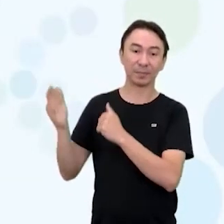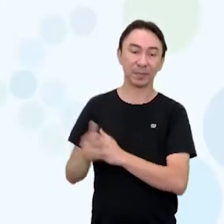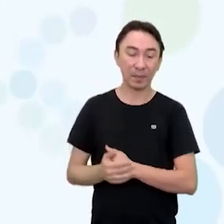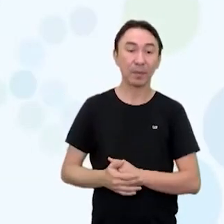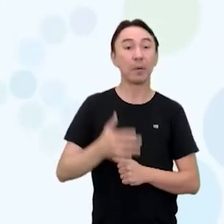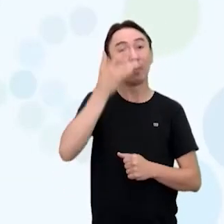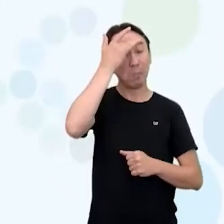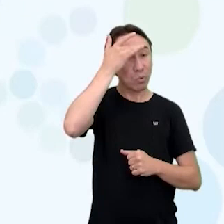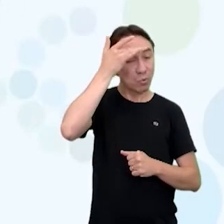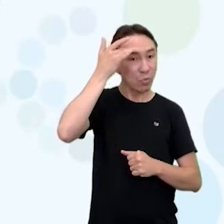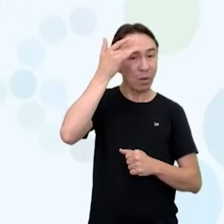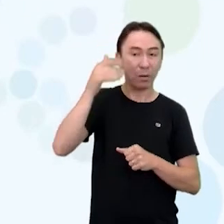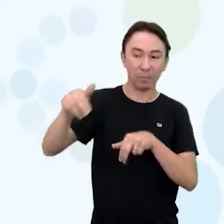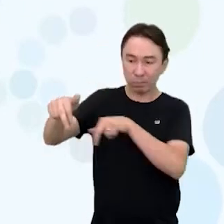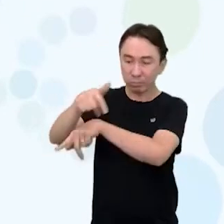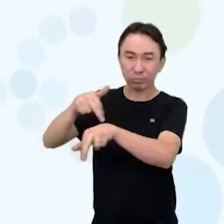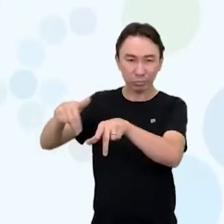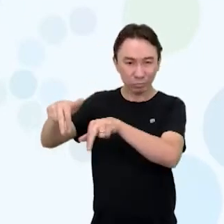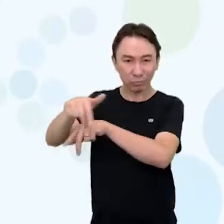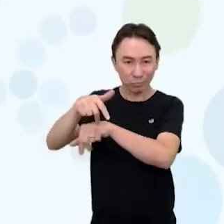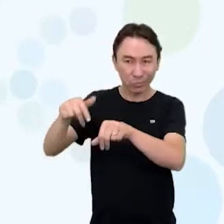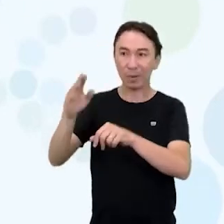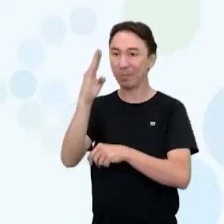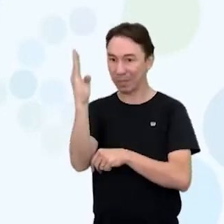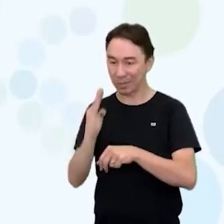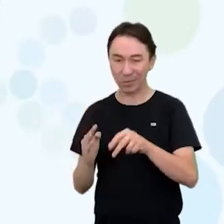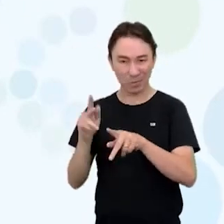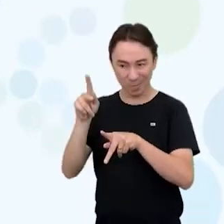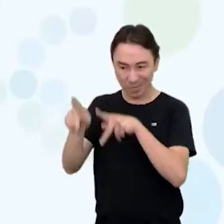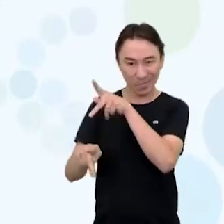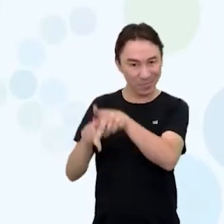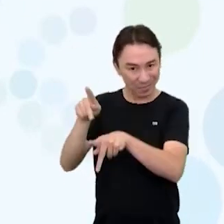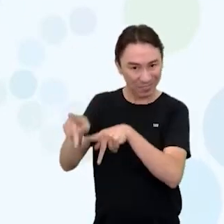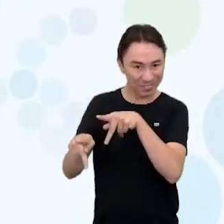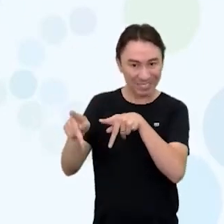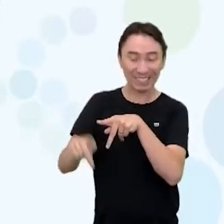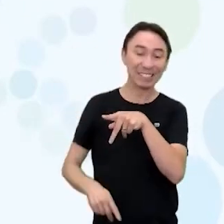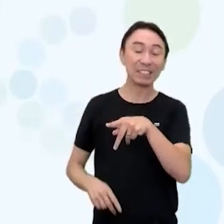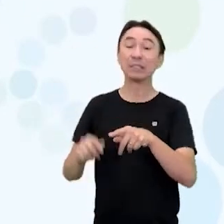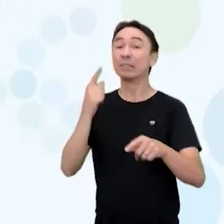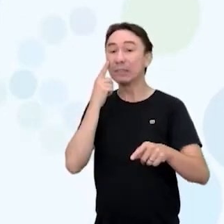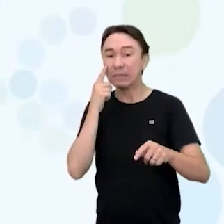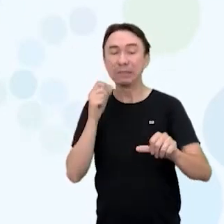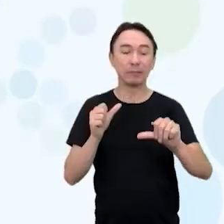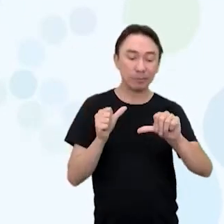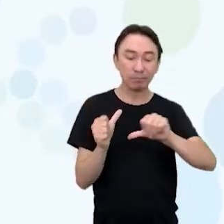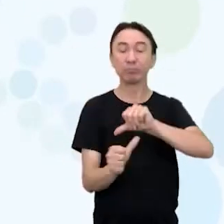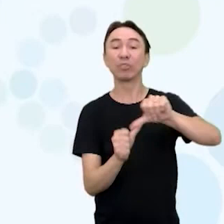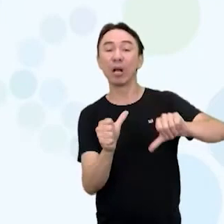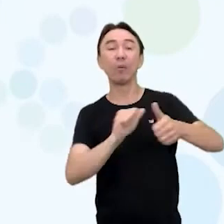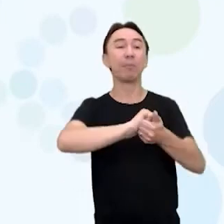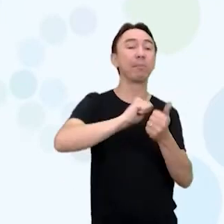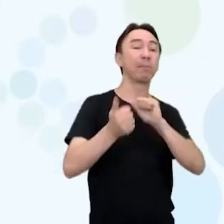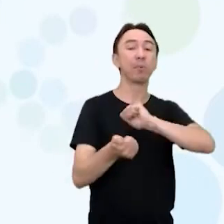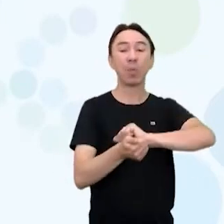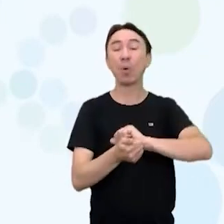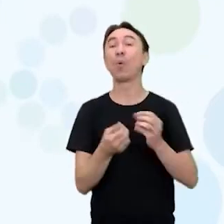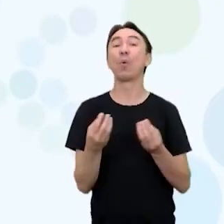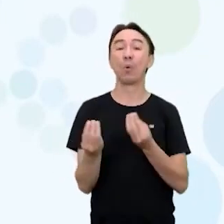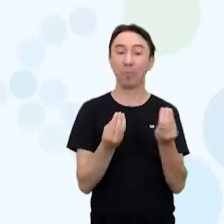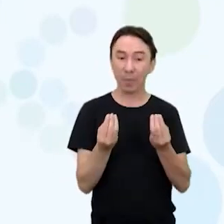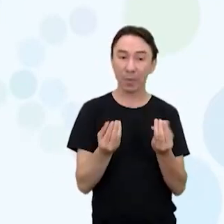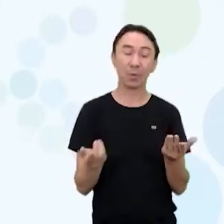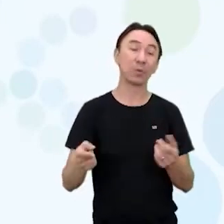brasileiro. Nós estamos na atividade integrada número 3 e a gente vai falar do